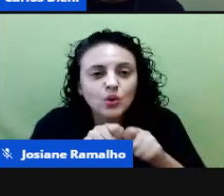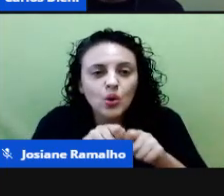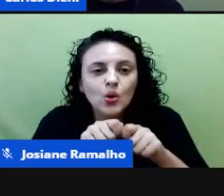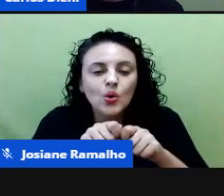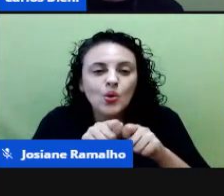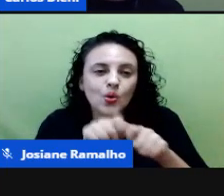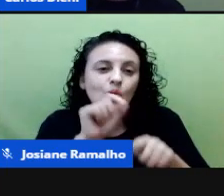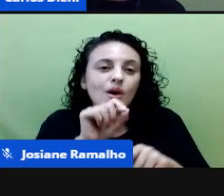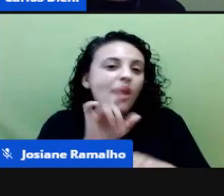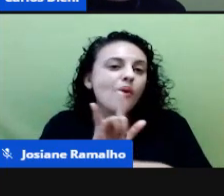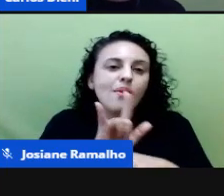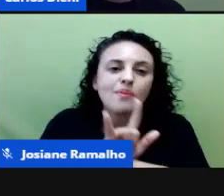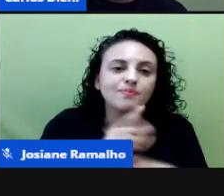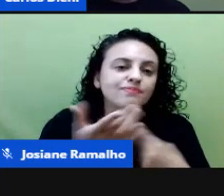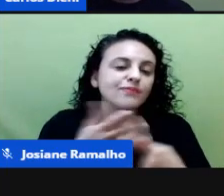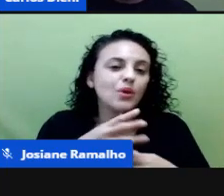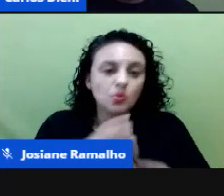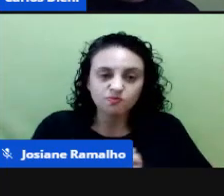da iniciativa.